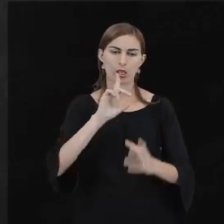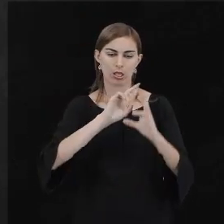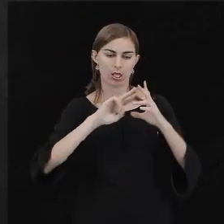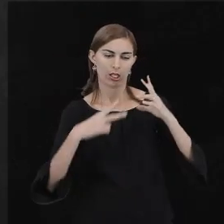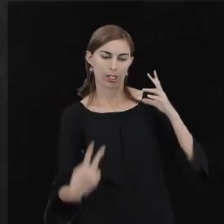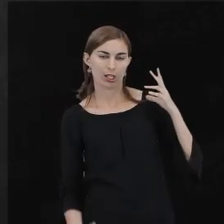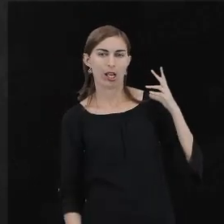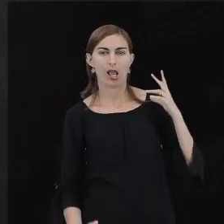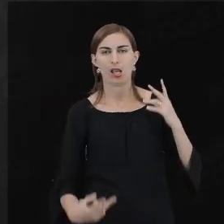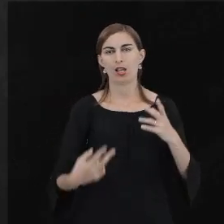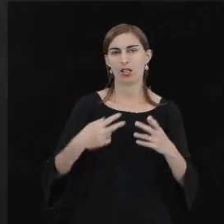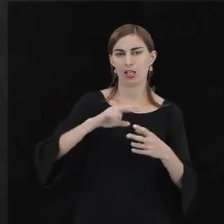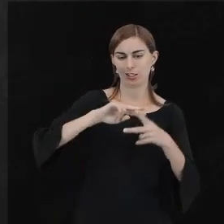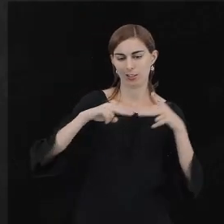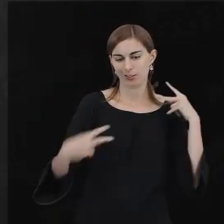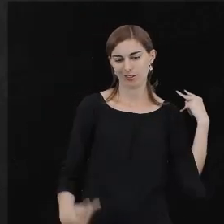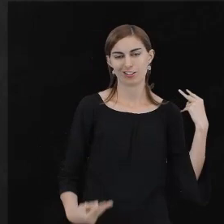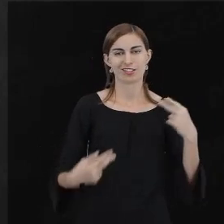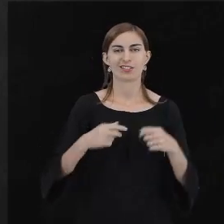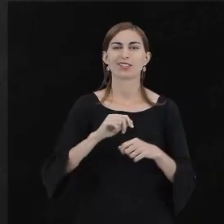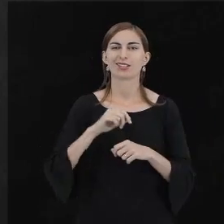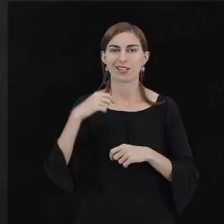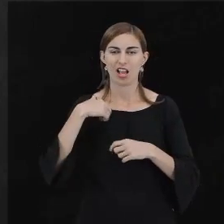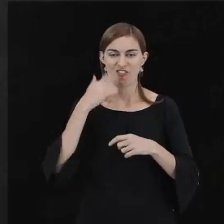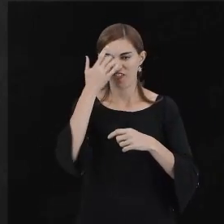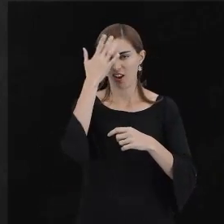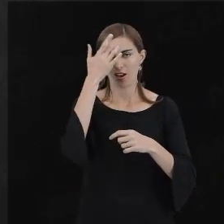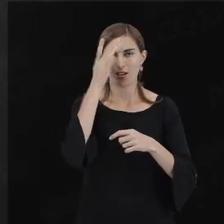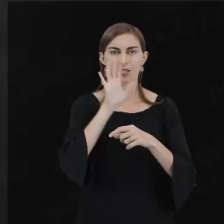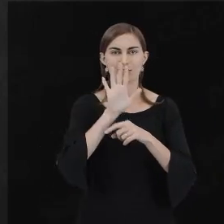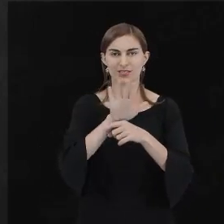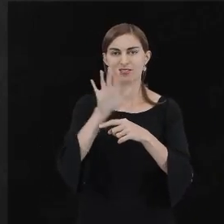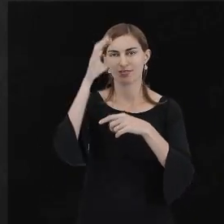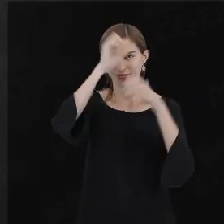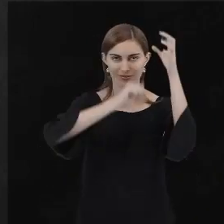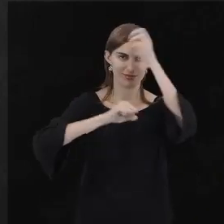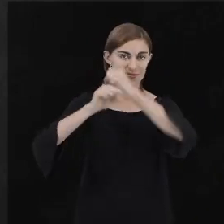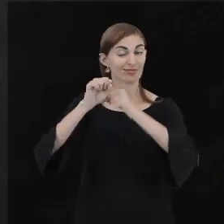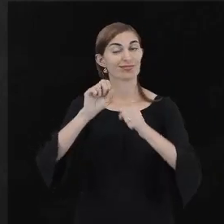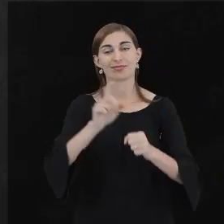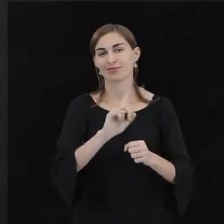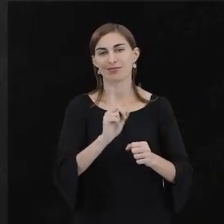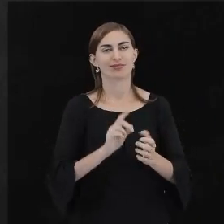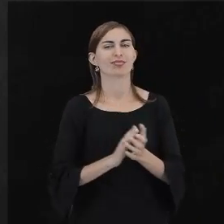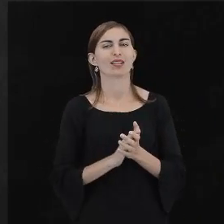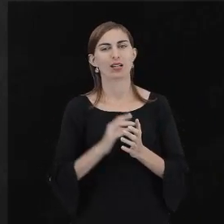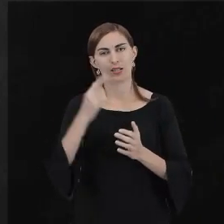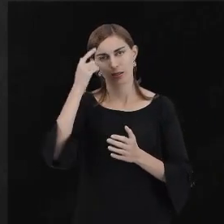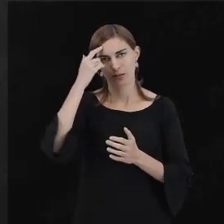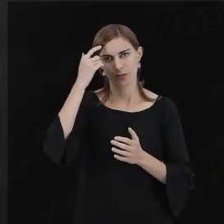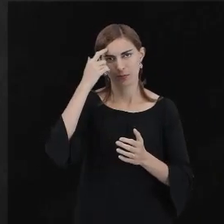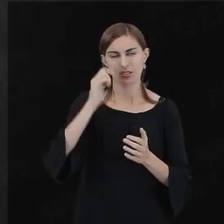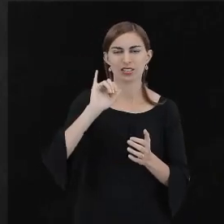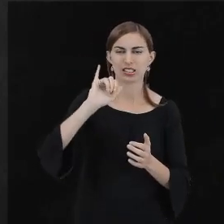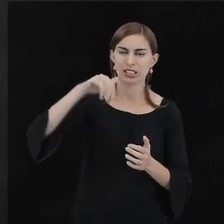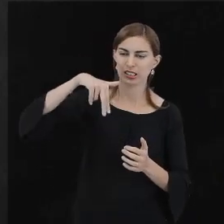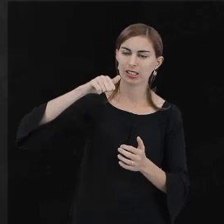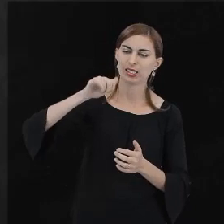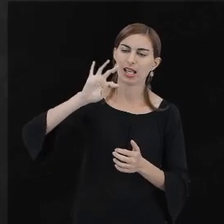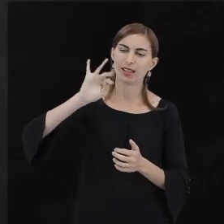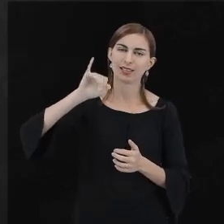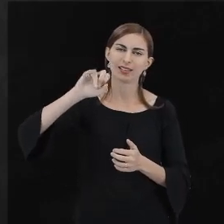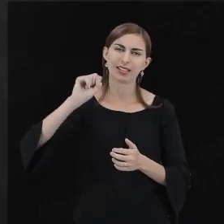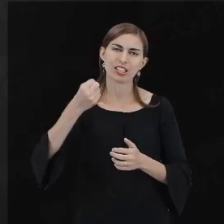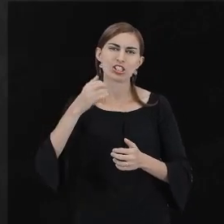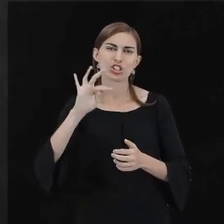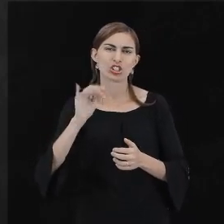que facilitava ou não essa aprendizagem, né? Então, essa base inatista, chamada base inatista, por muito tempo